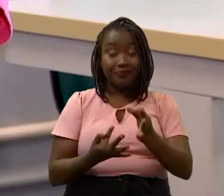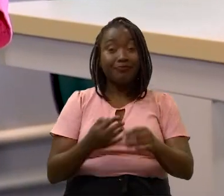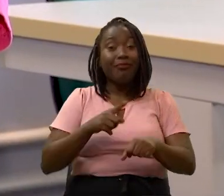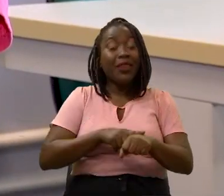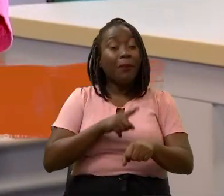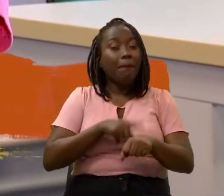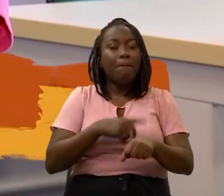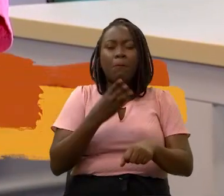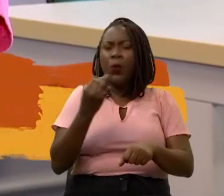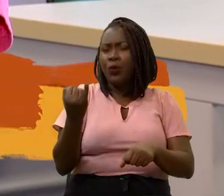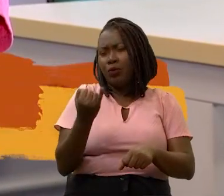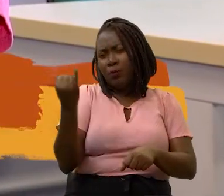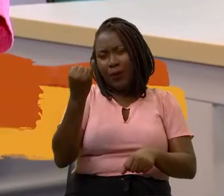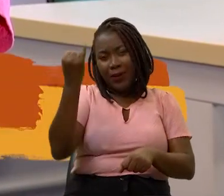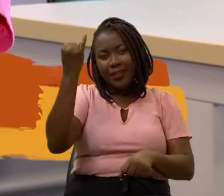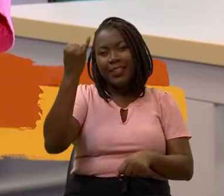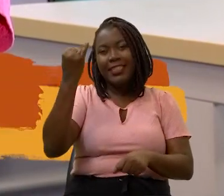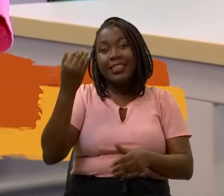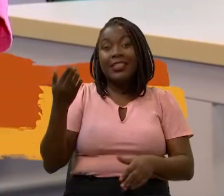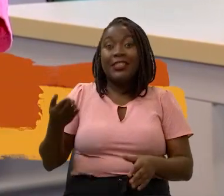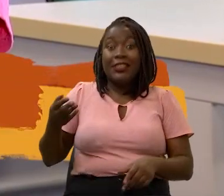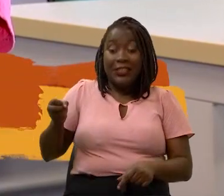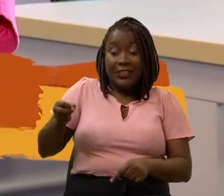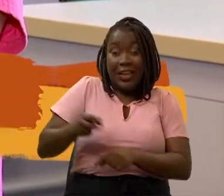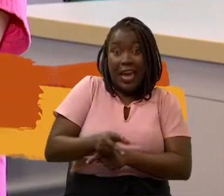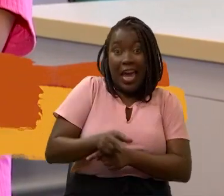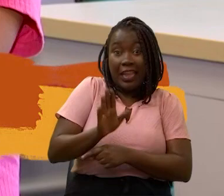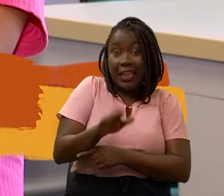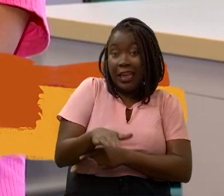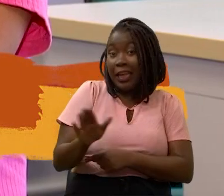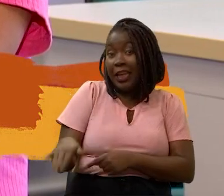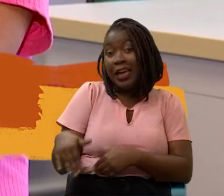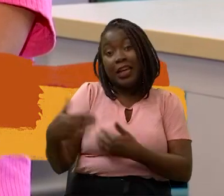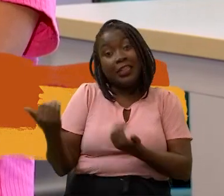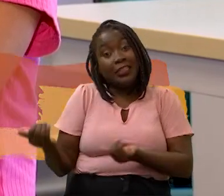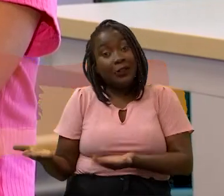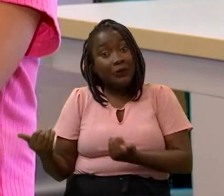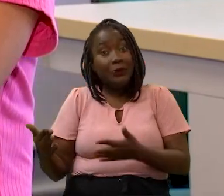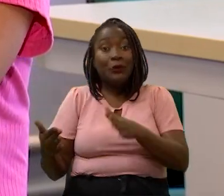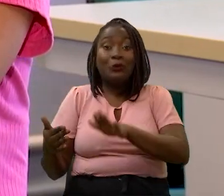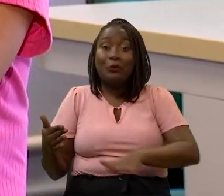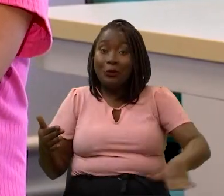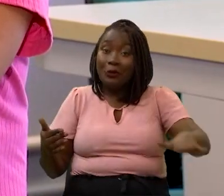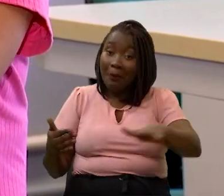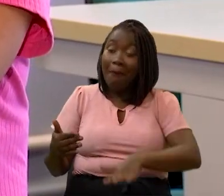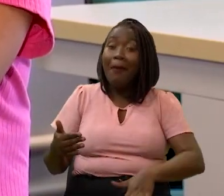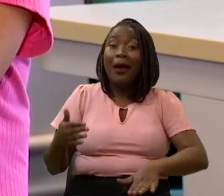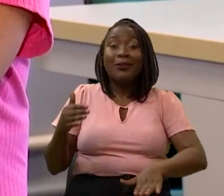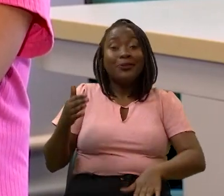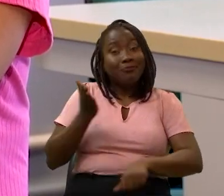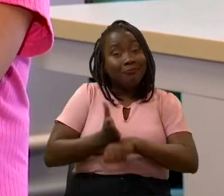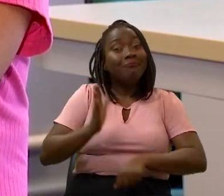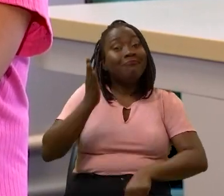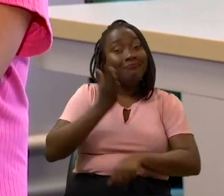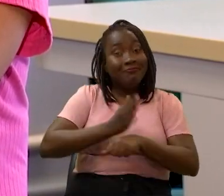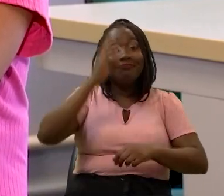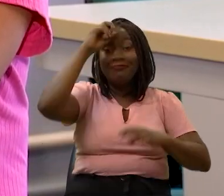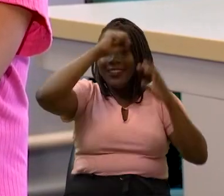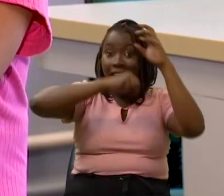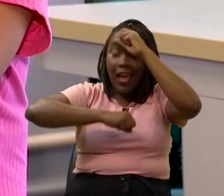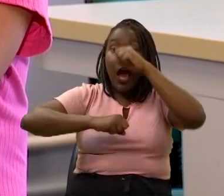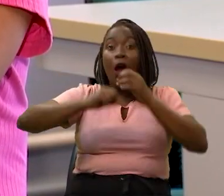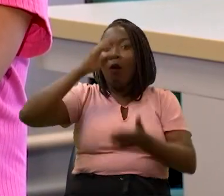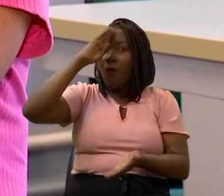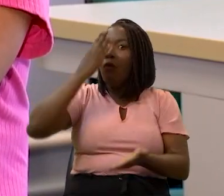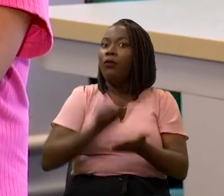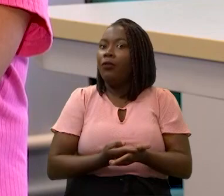famílias, né? É um momento muito importante a chegada da criança e do adolescente num espaço que é um espaço de formação, onde